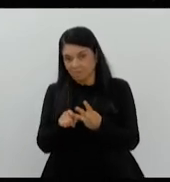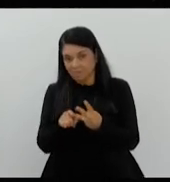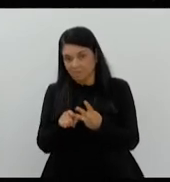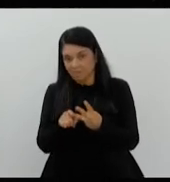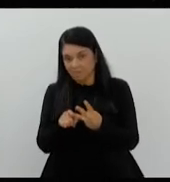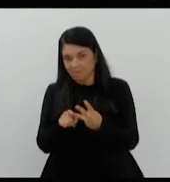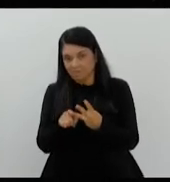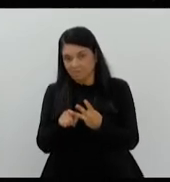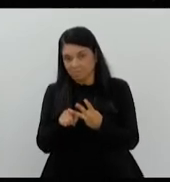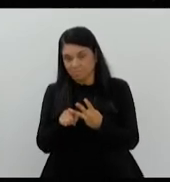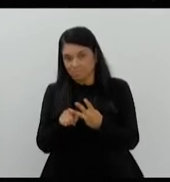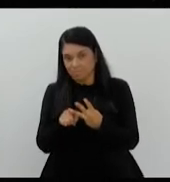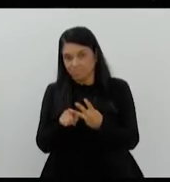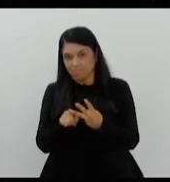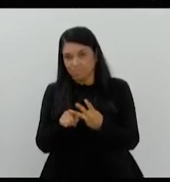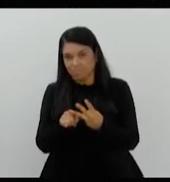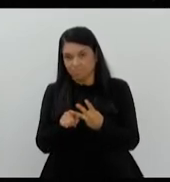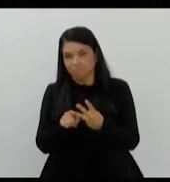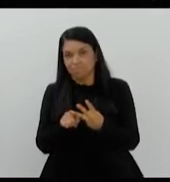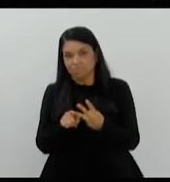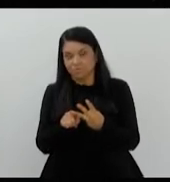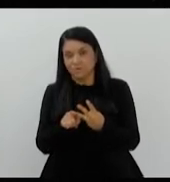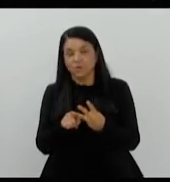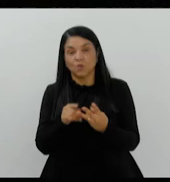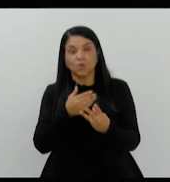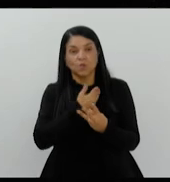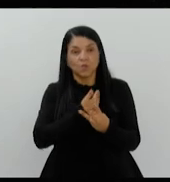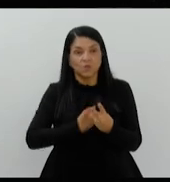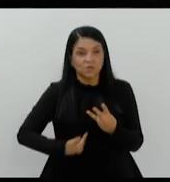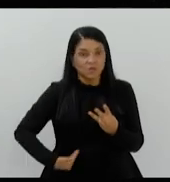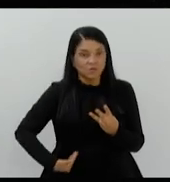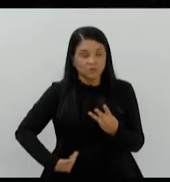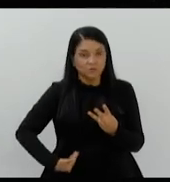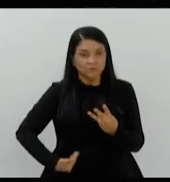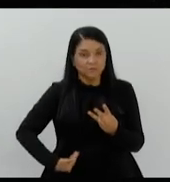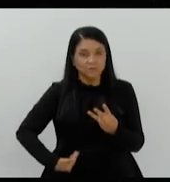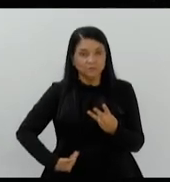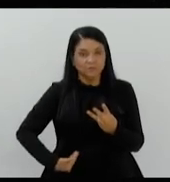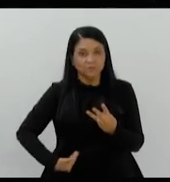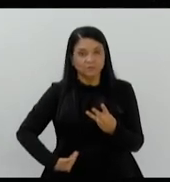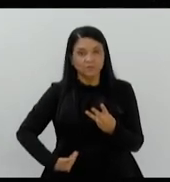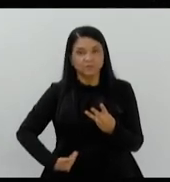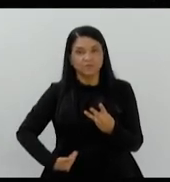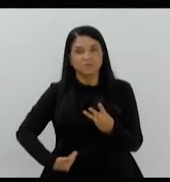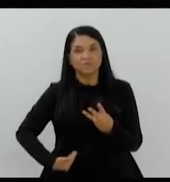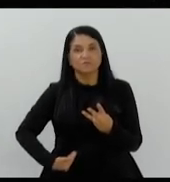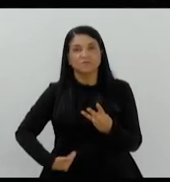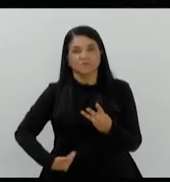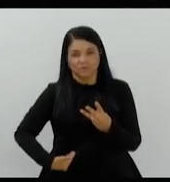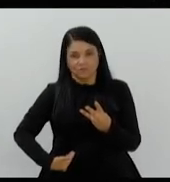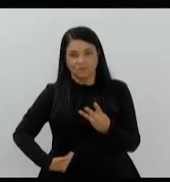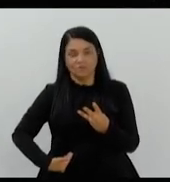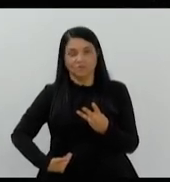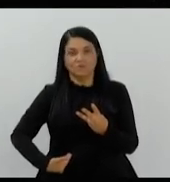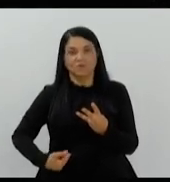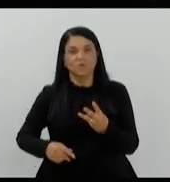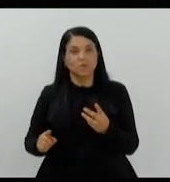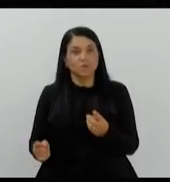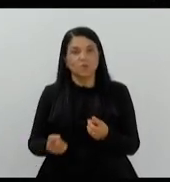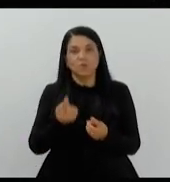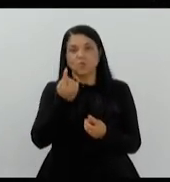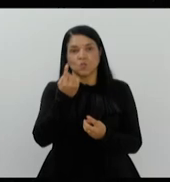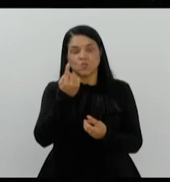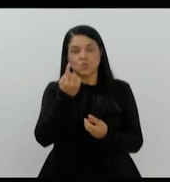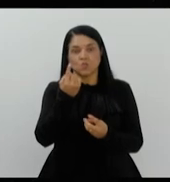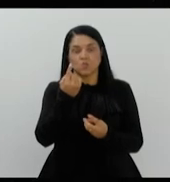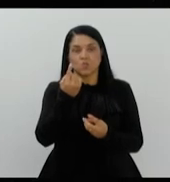posteriormente, os governos penalizam os únicos que não são responsáveis pelo rombo